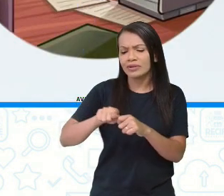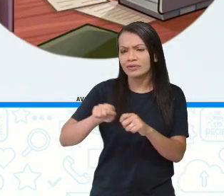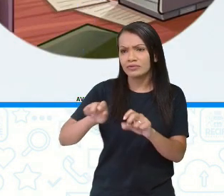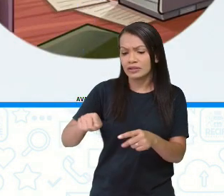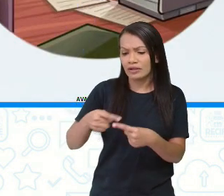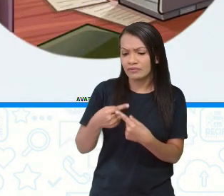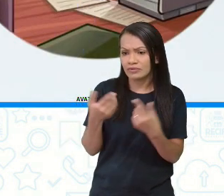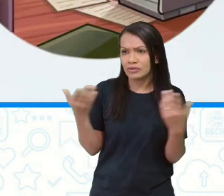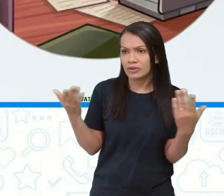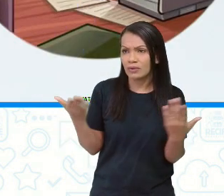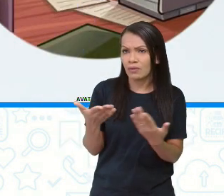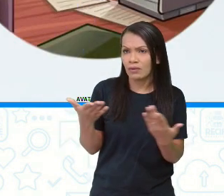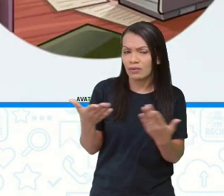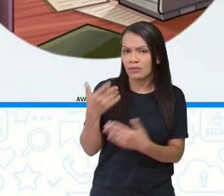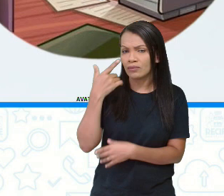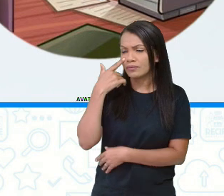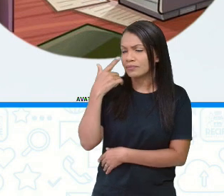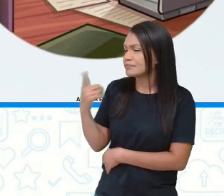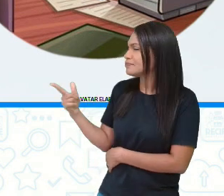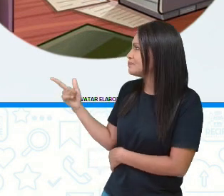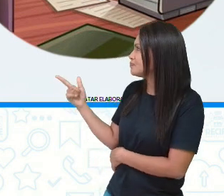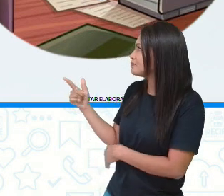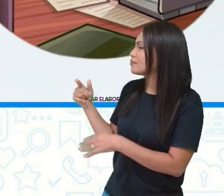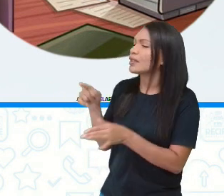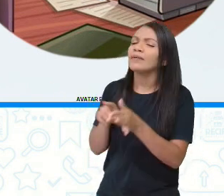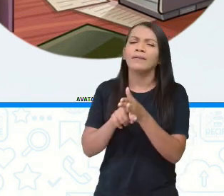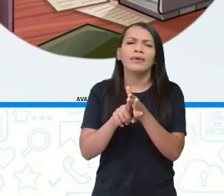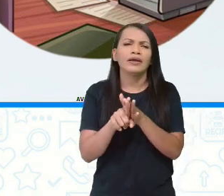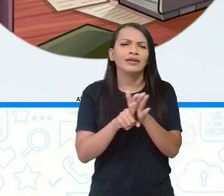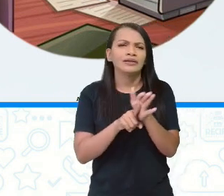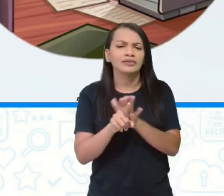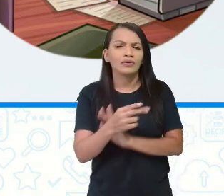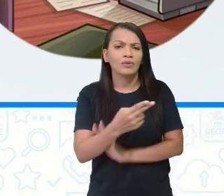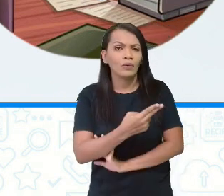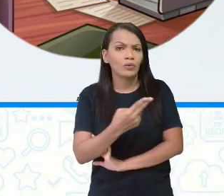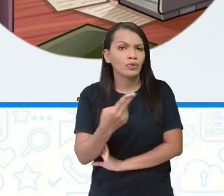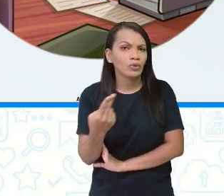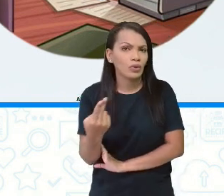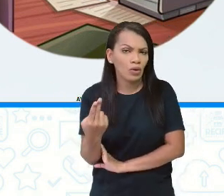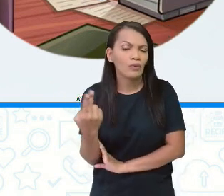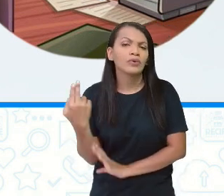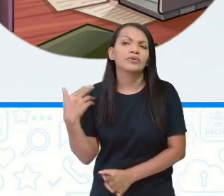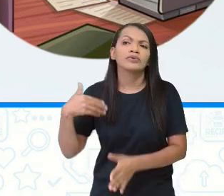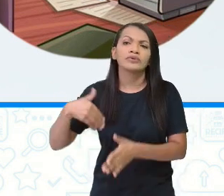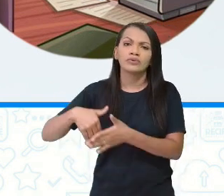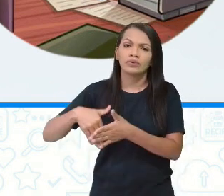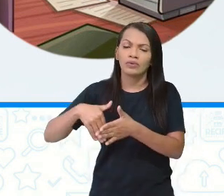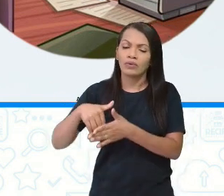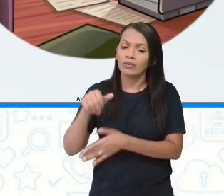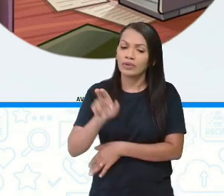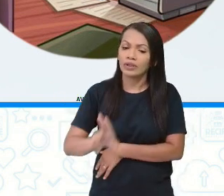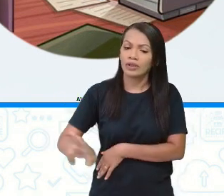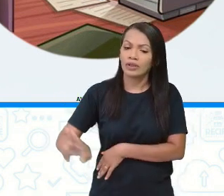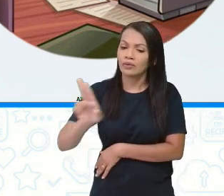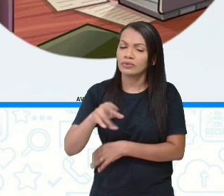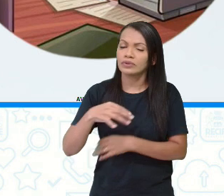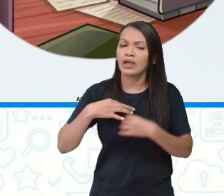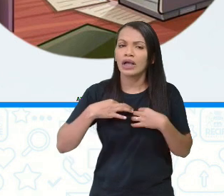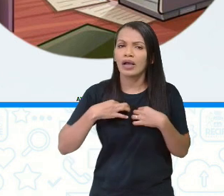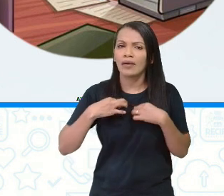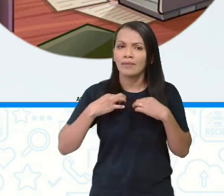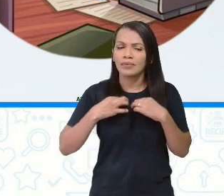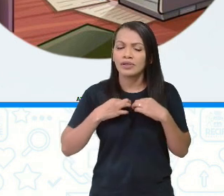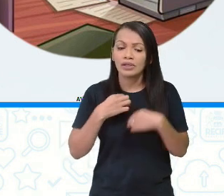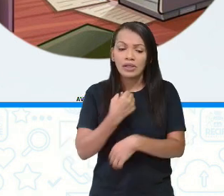desafio de hoje? Olha aí, pesquise o nome do jogador brasileiro que usa a camisa número 5. E